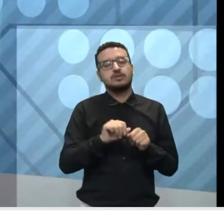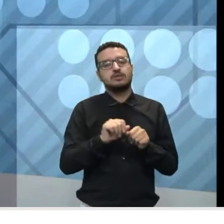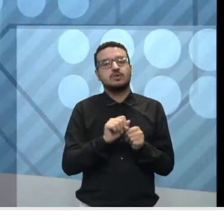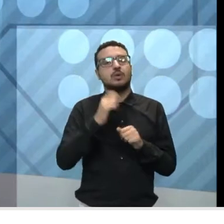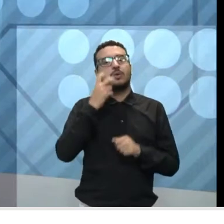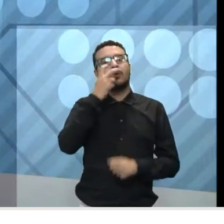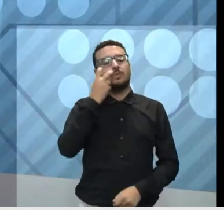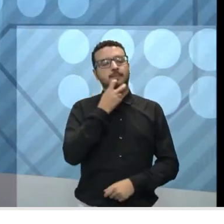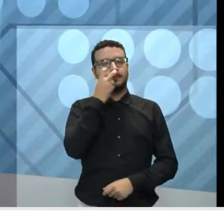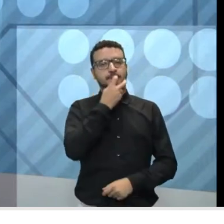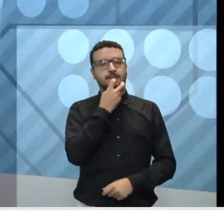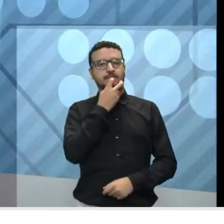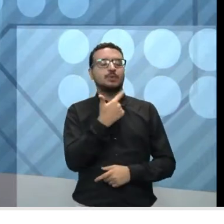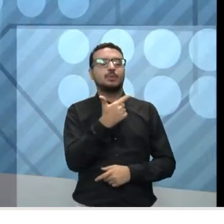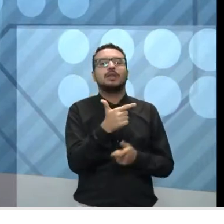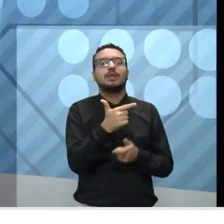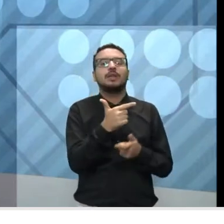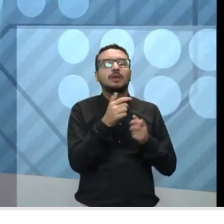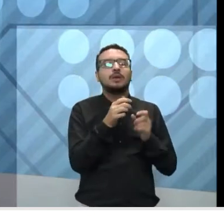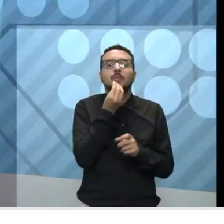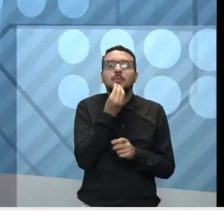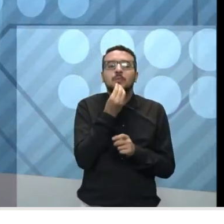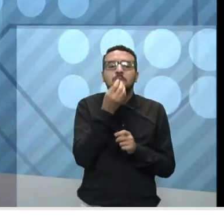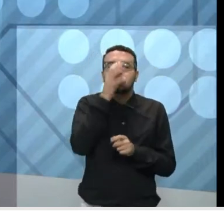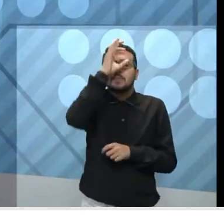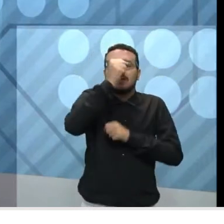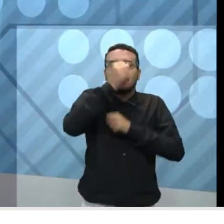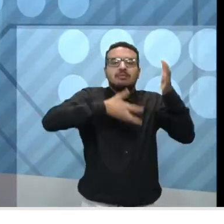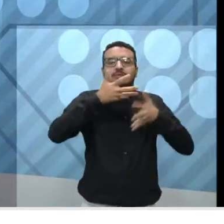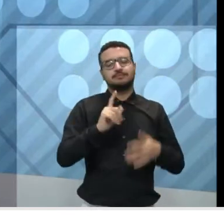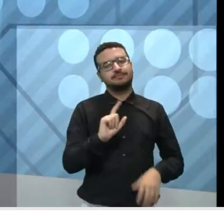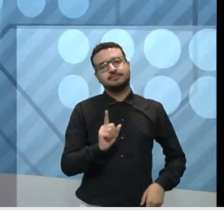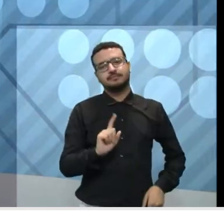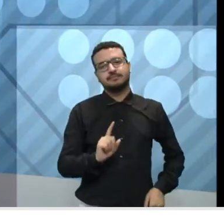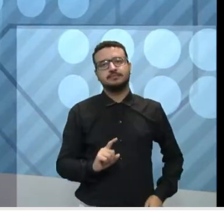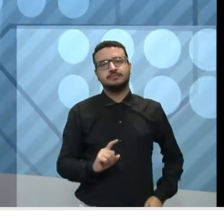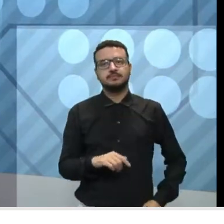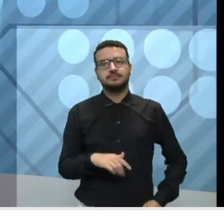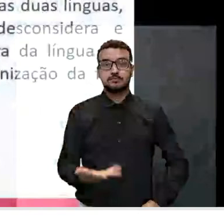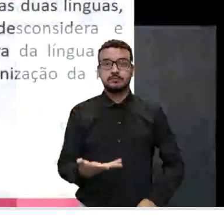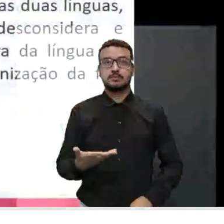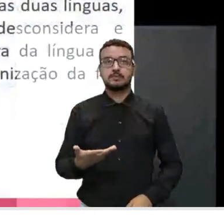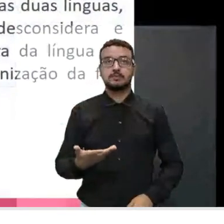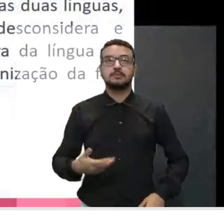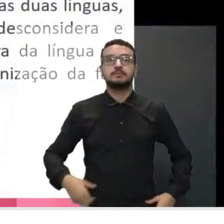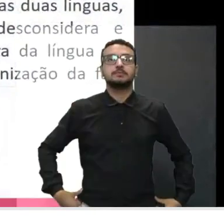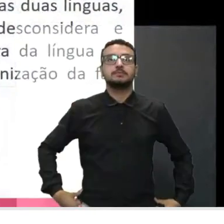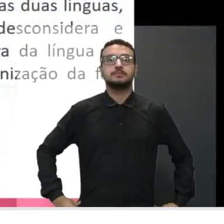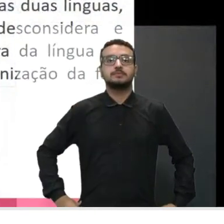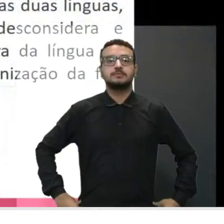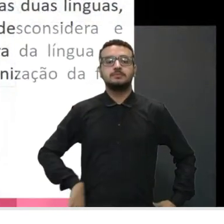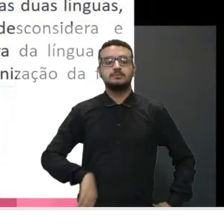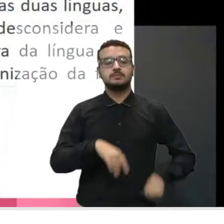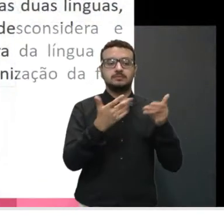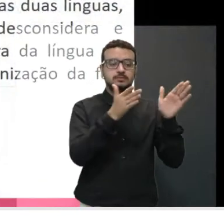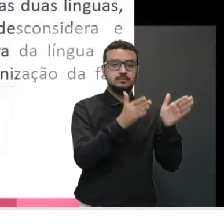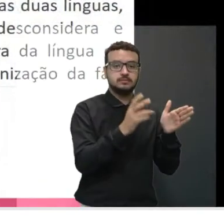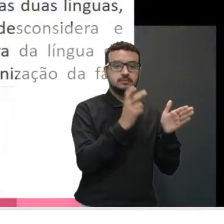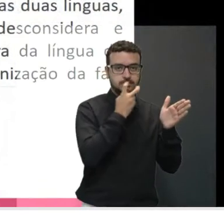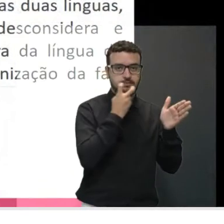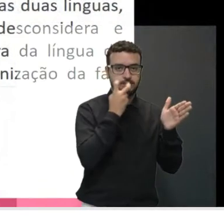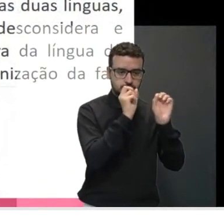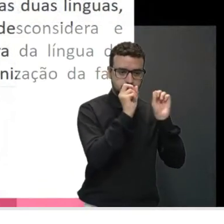de sinais, certo? Então, a segunda metodologia é a comunicação total. A comunicação total inicia-se nos Estados Unidos